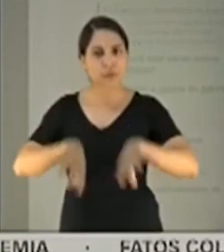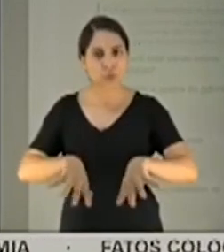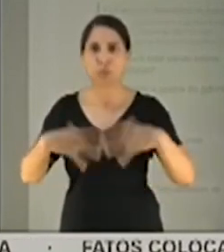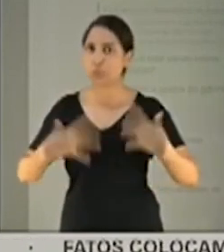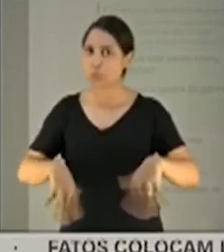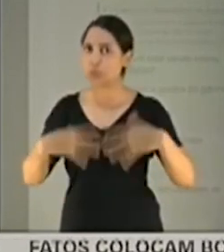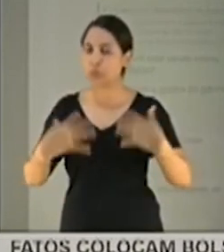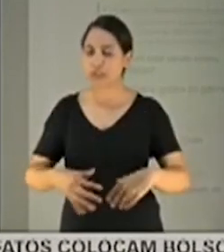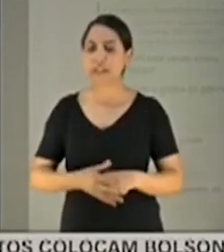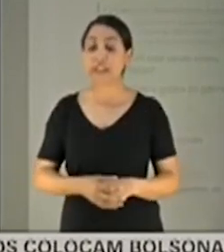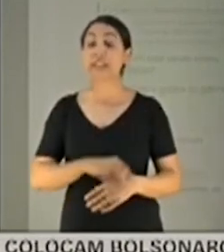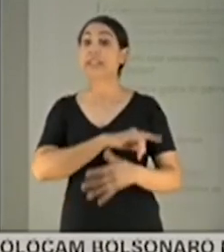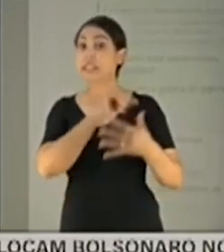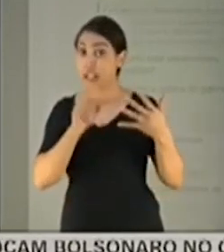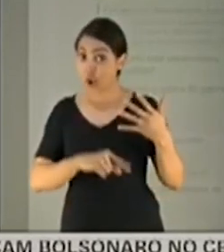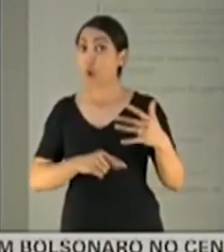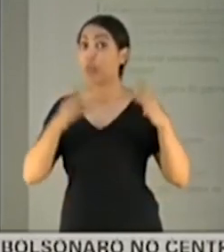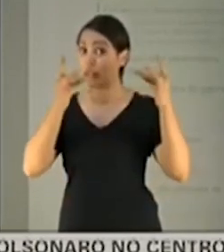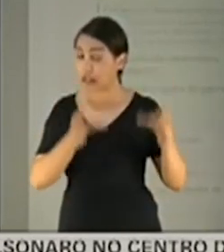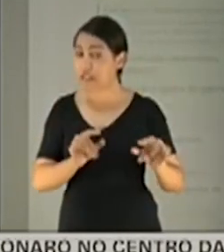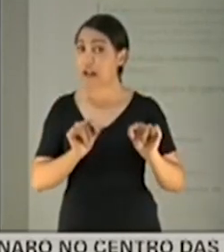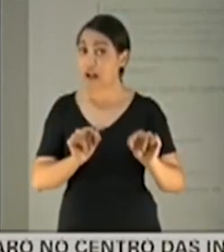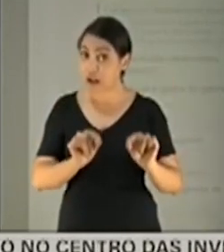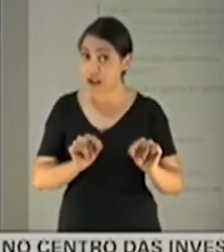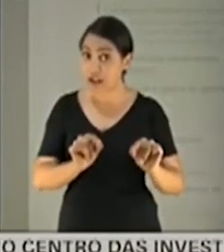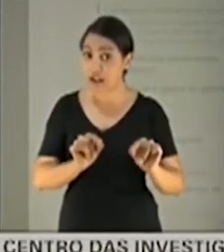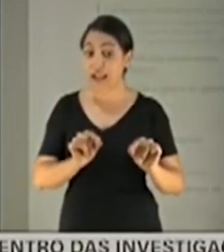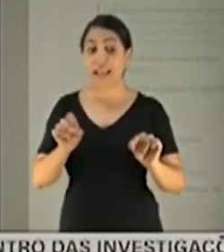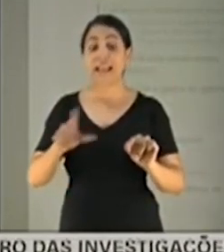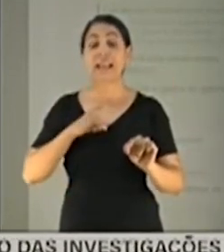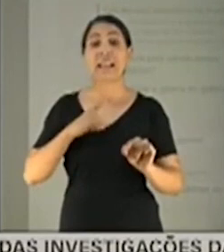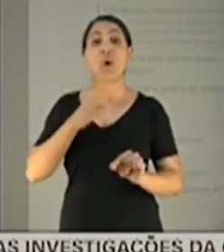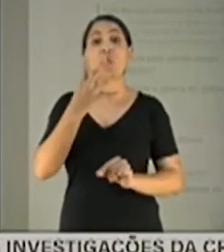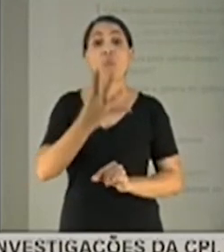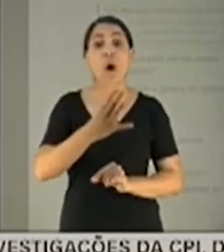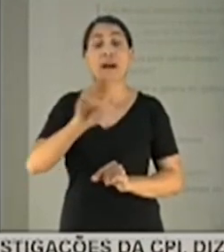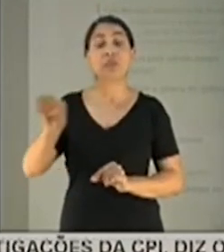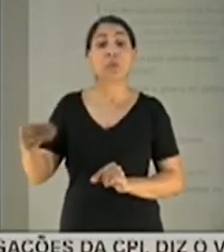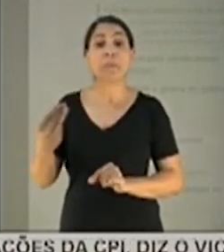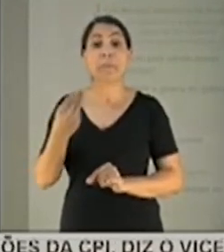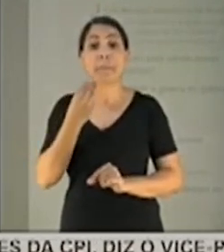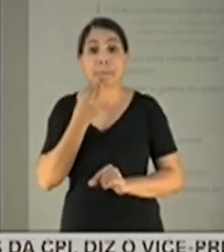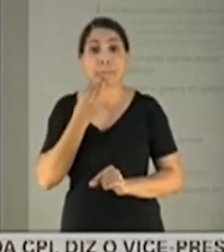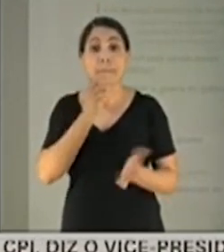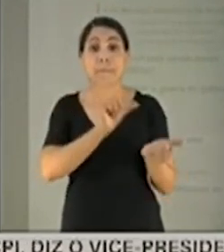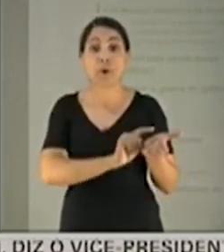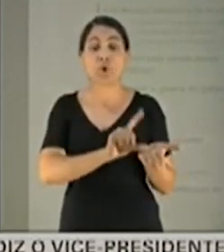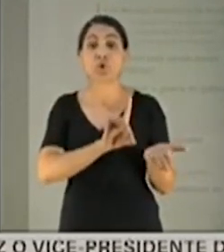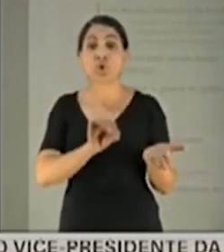detalhe é que no contrato fala que são 4 milhões de doses da primeira entrega.